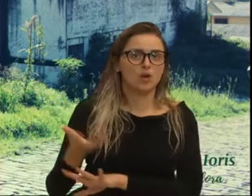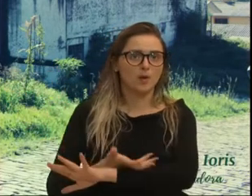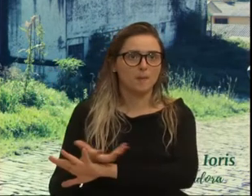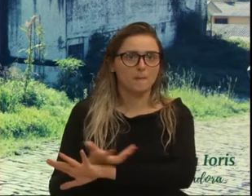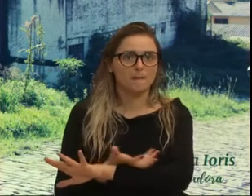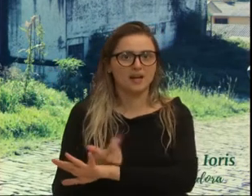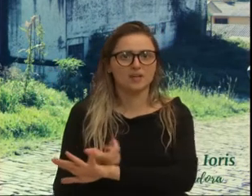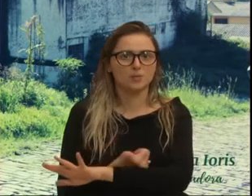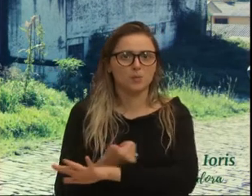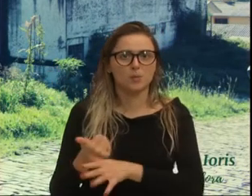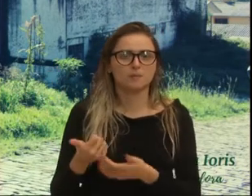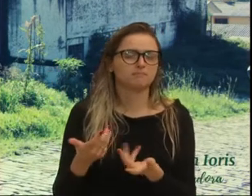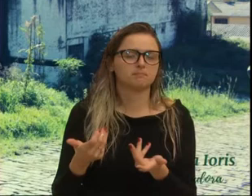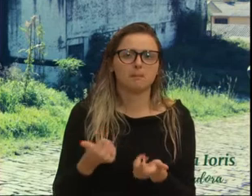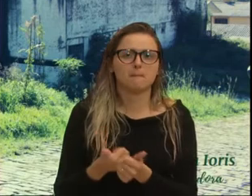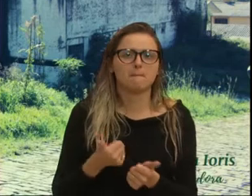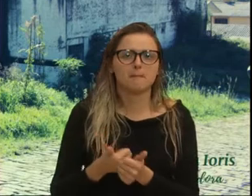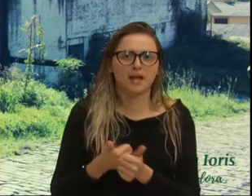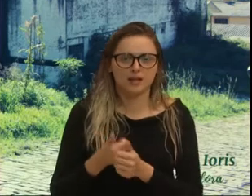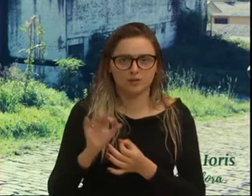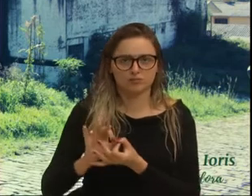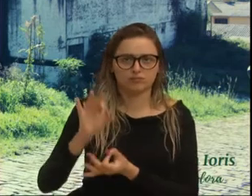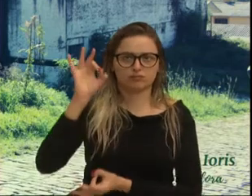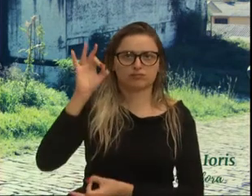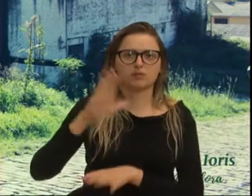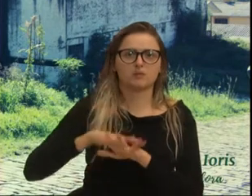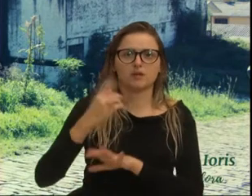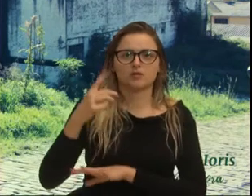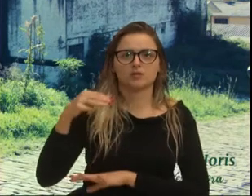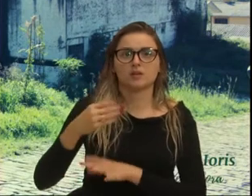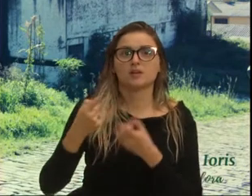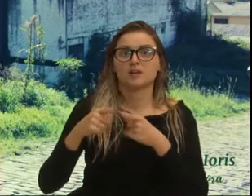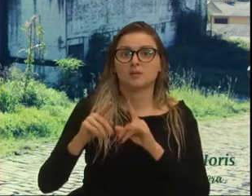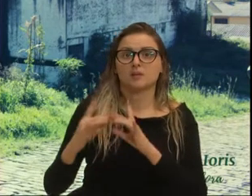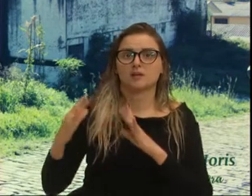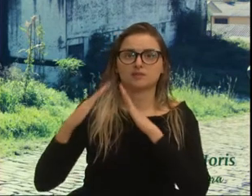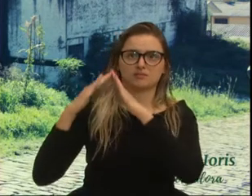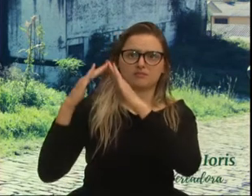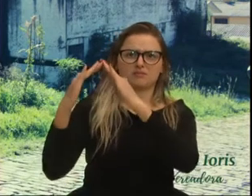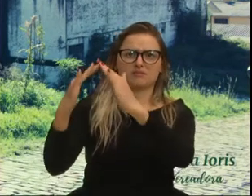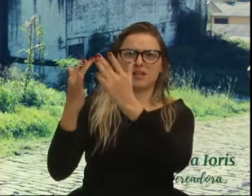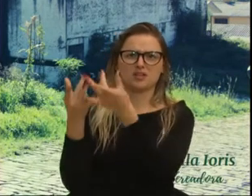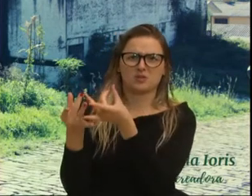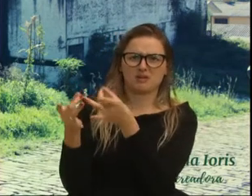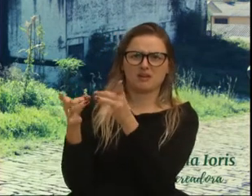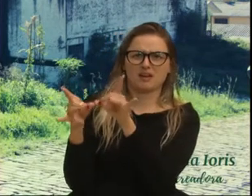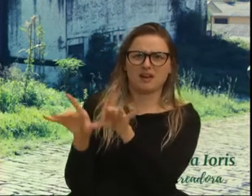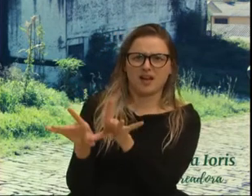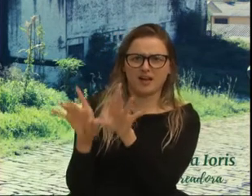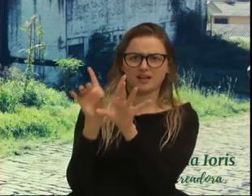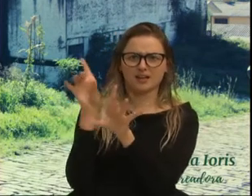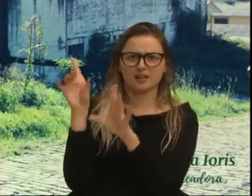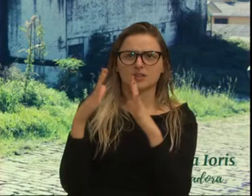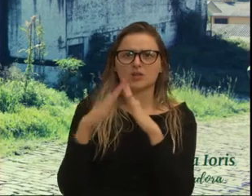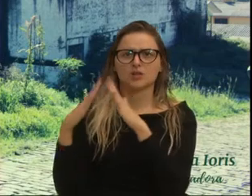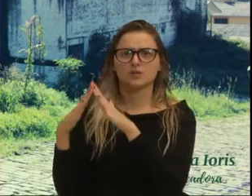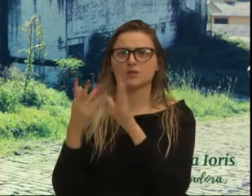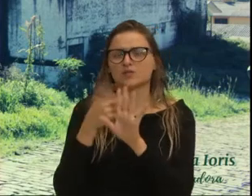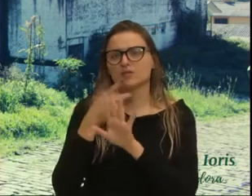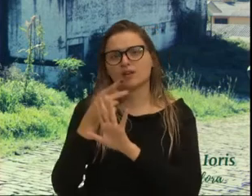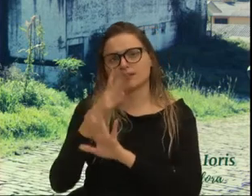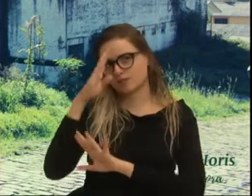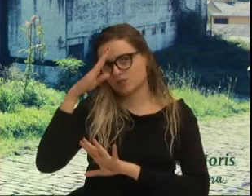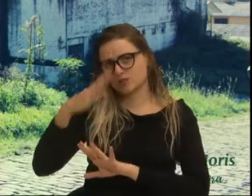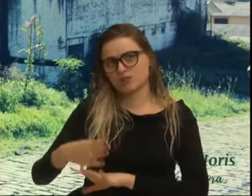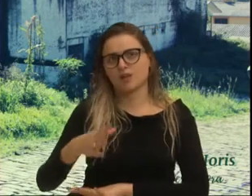invadindo calçada acima de 1 metro e também prédio abandonado. Ali, segundo os vizinhos, constantemente a